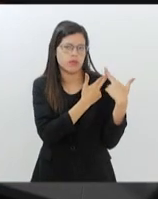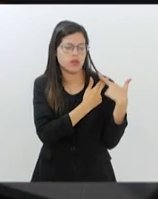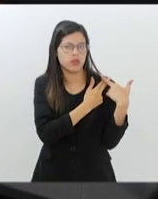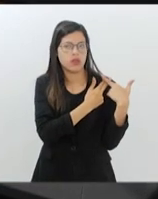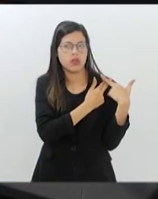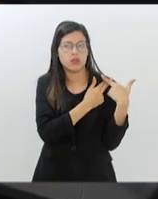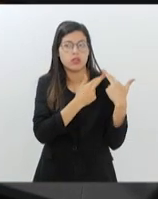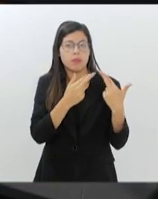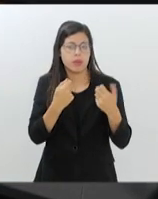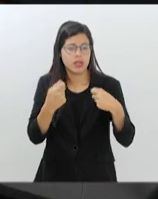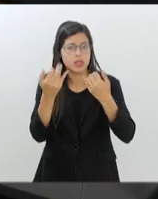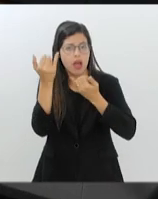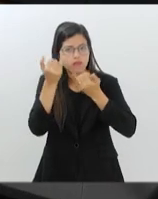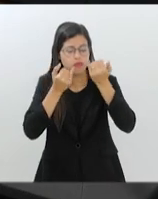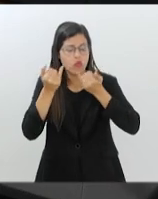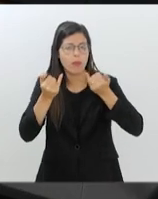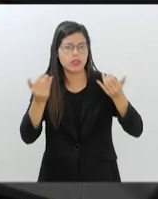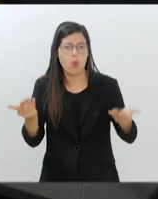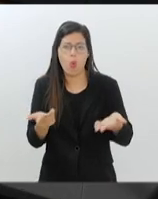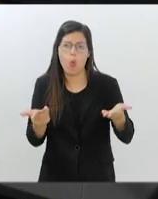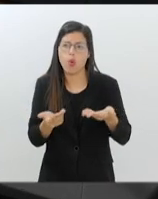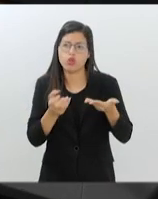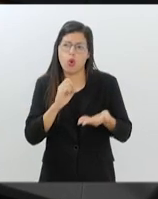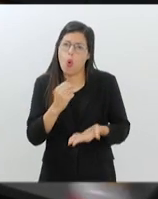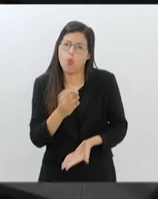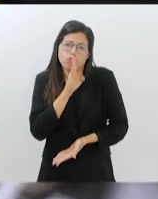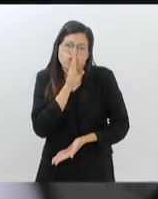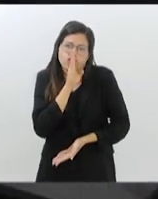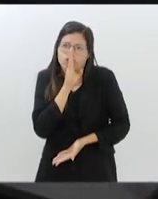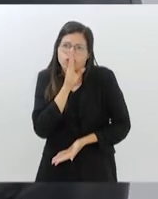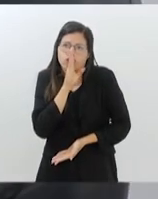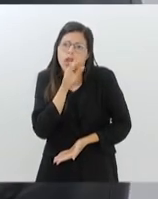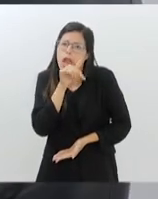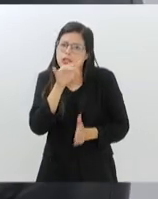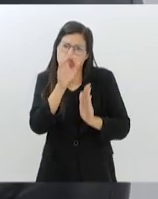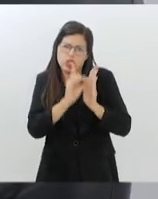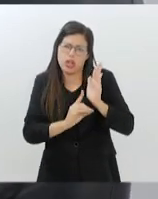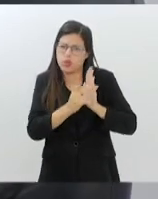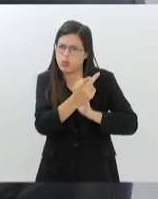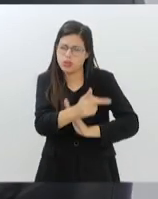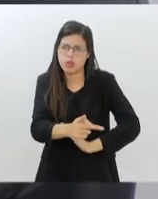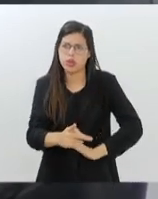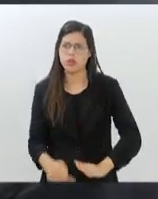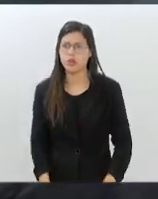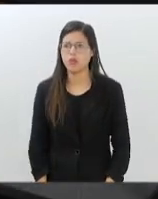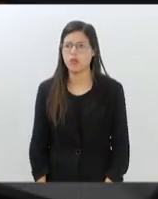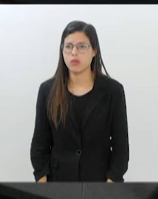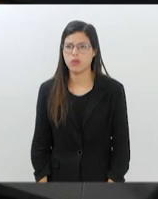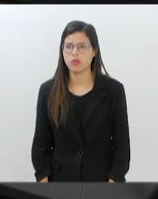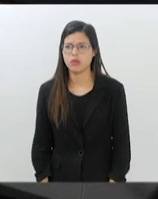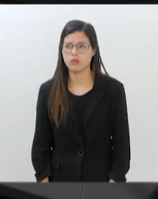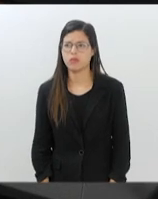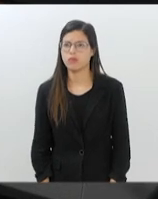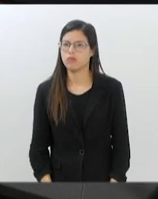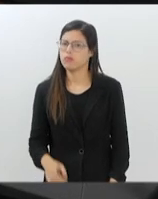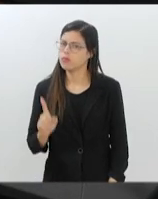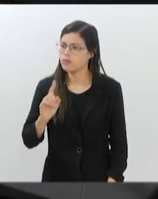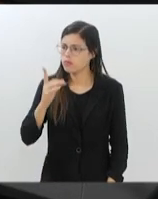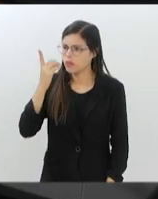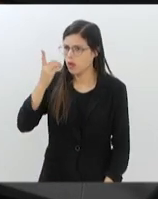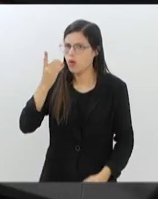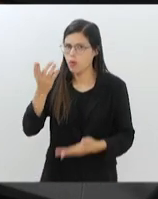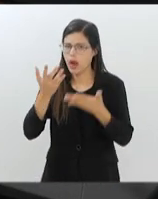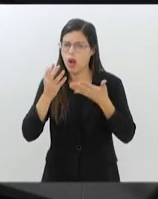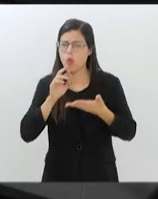hoje ou se reservar o direito de não responder mais aí também é Direito Constitucional não Deputado eu tenho maior respeito para essa casa e tô aqui para